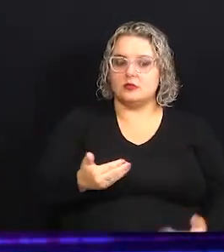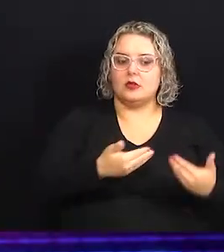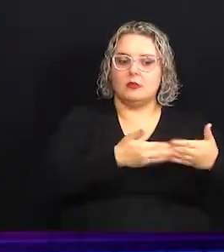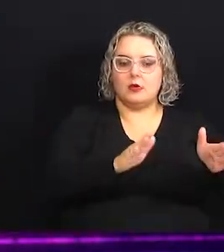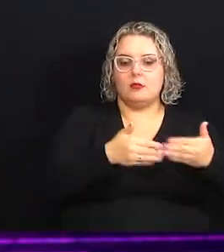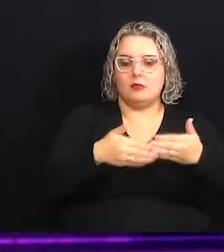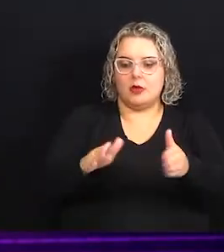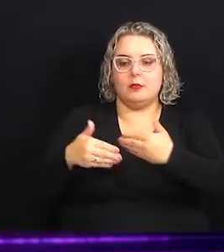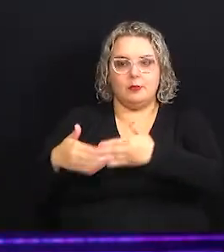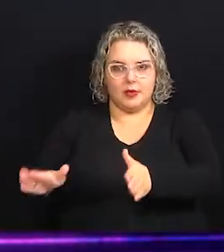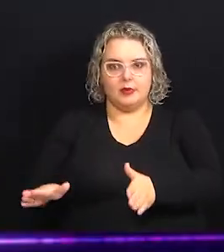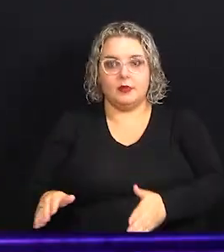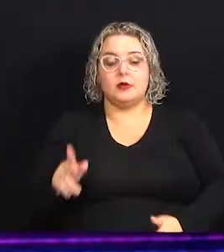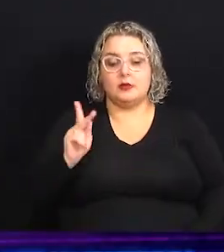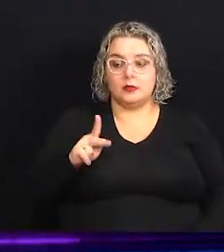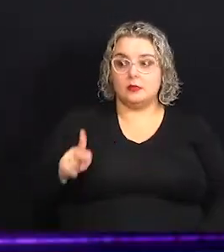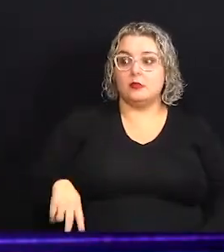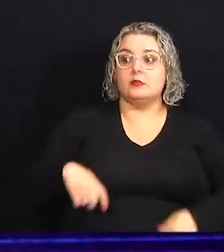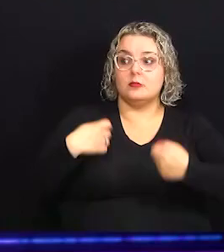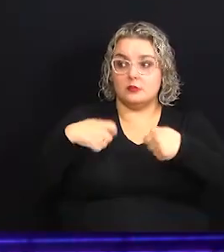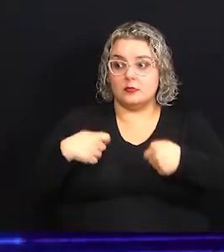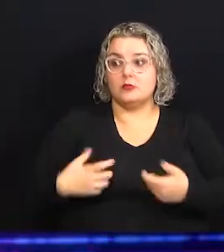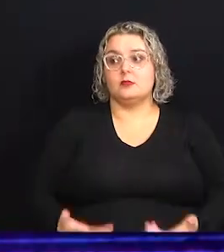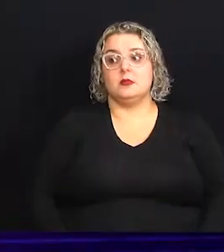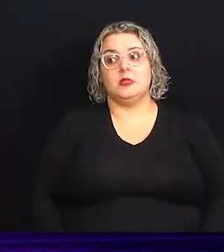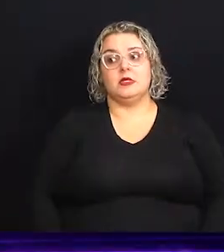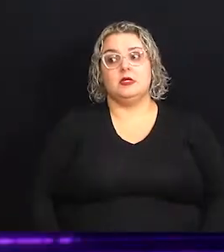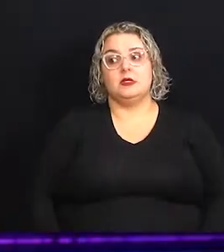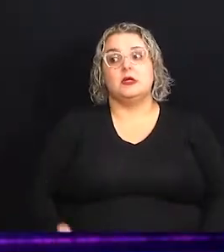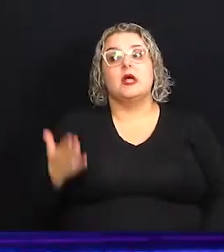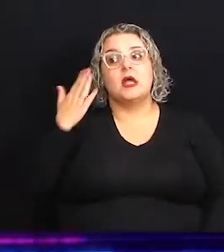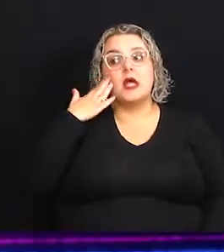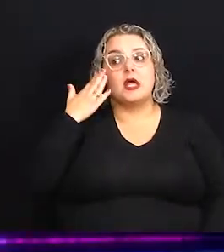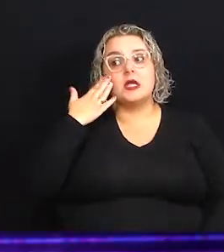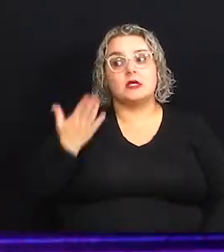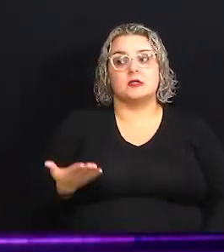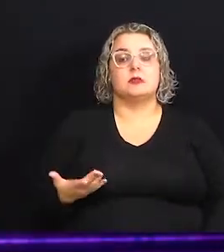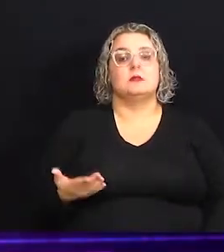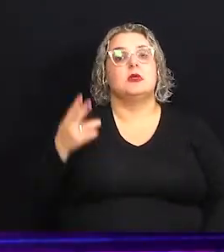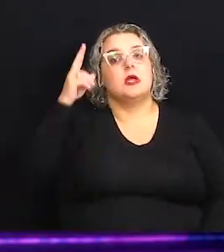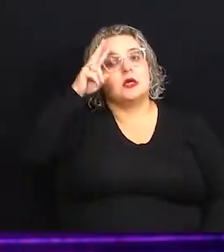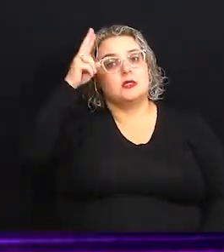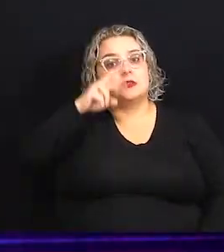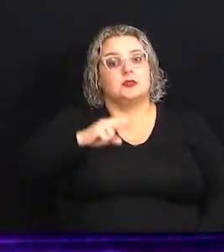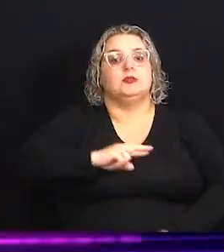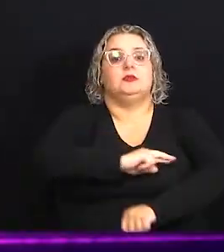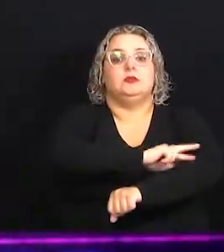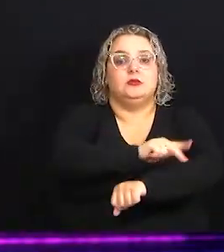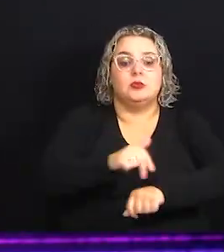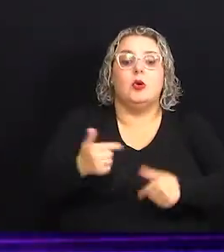abrem muitas portas. Então a professora ensinou para ela que ela precisava saber a história da raça, saber de onde